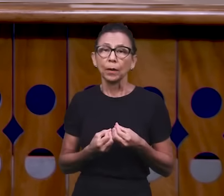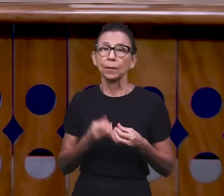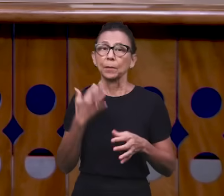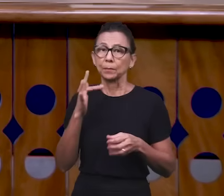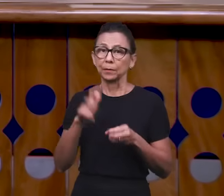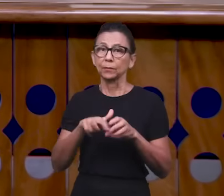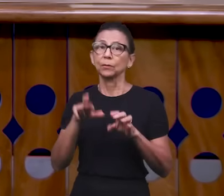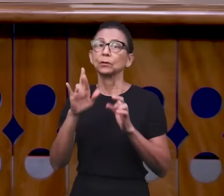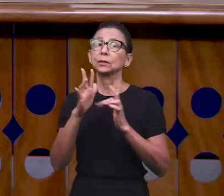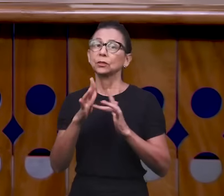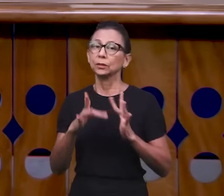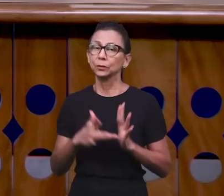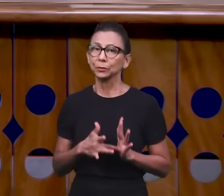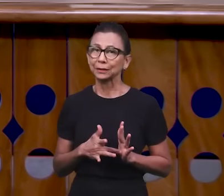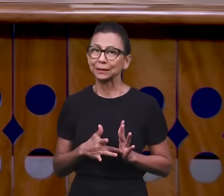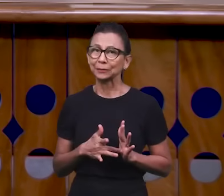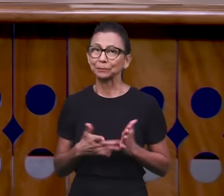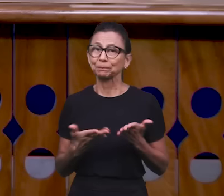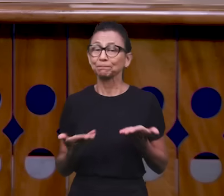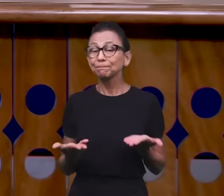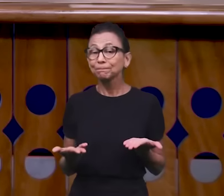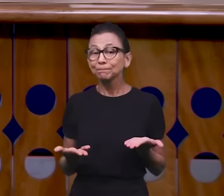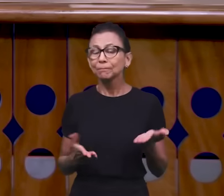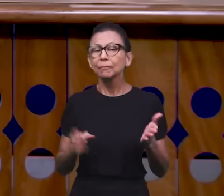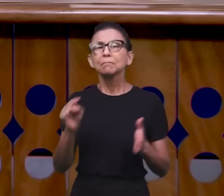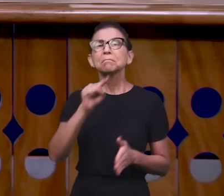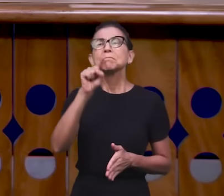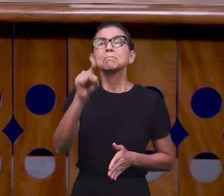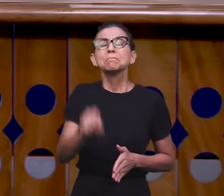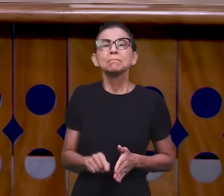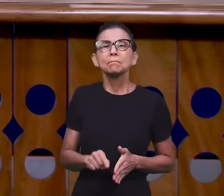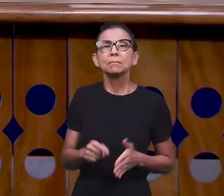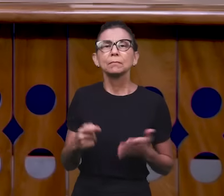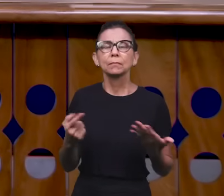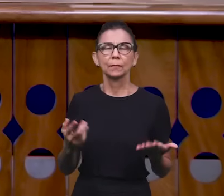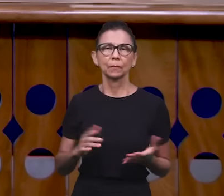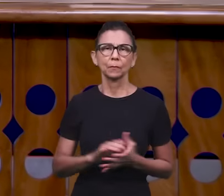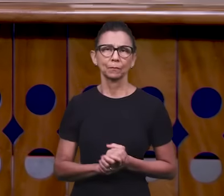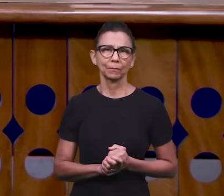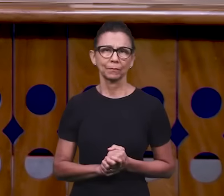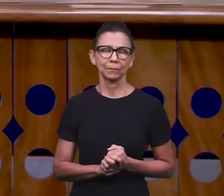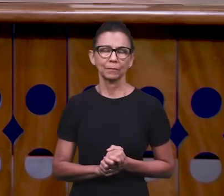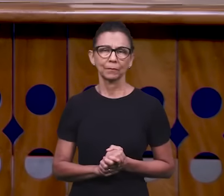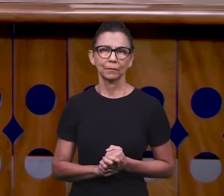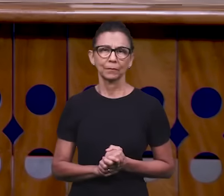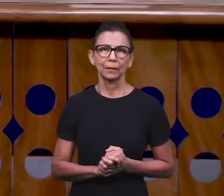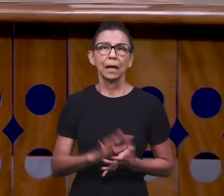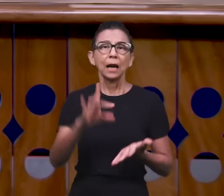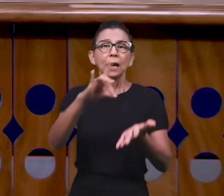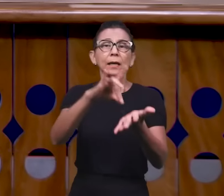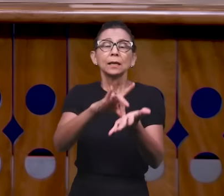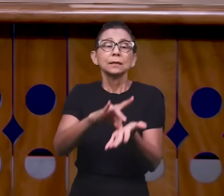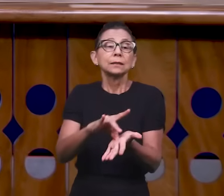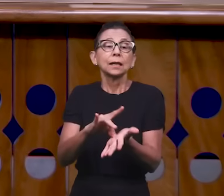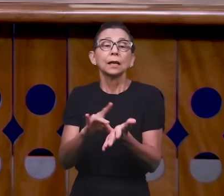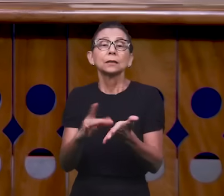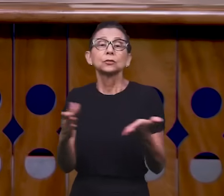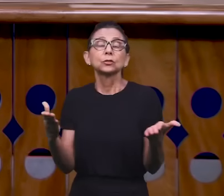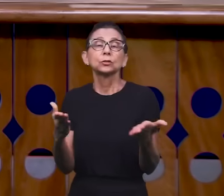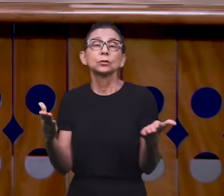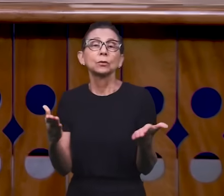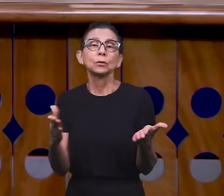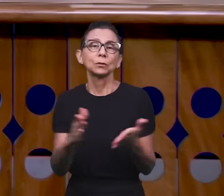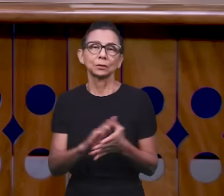Senhor está perto. E a pergunta que se faz é: qual é a real situação pela qual grande parte